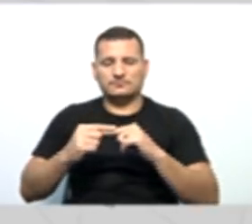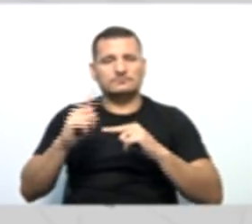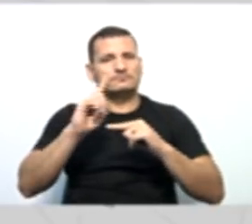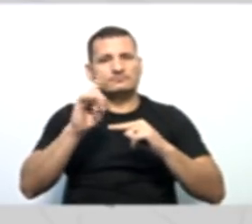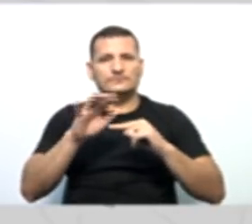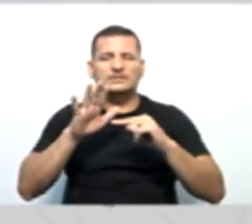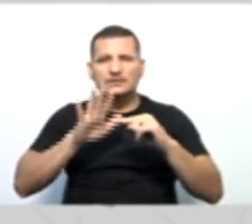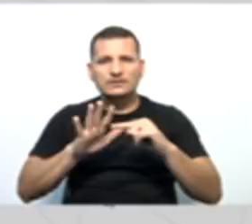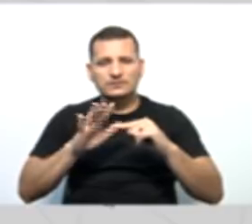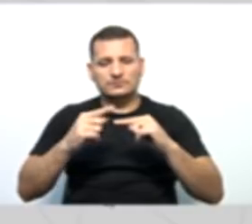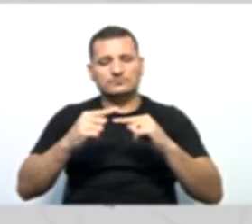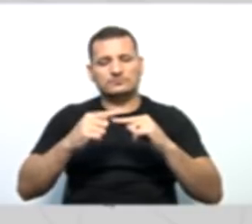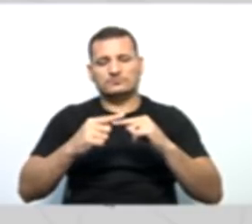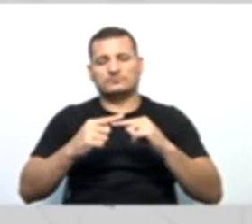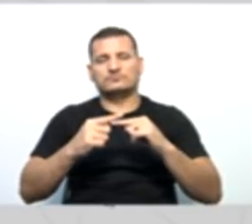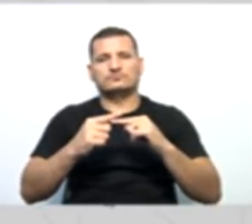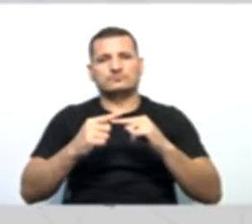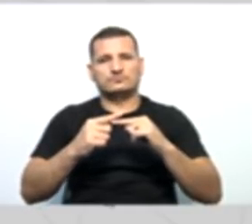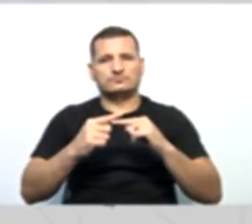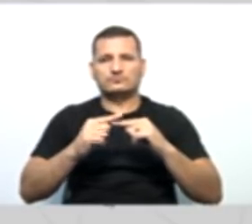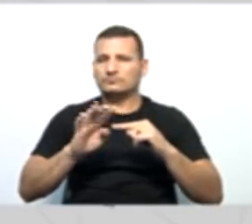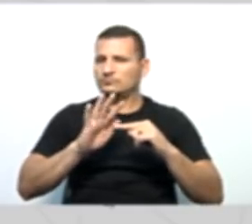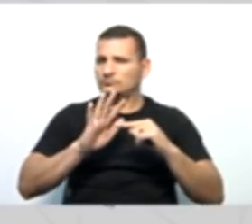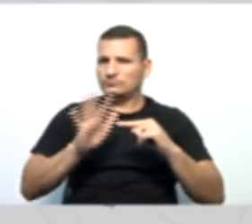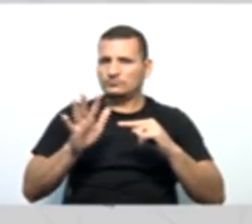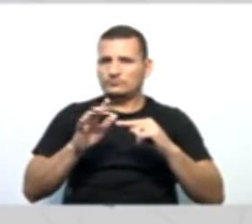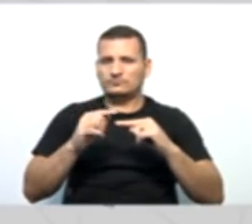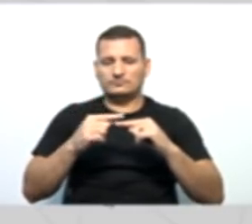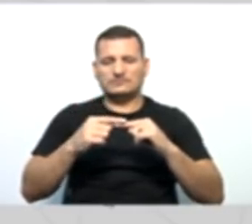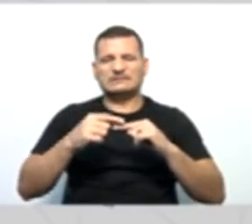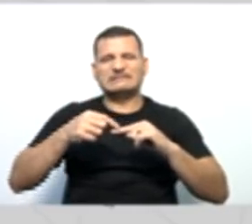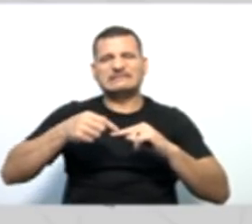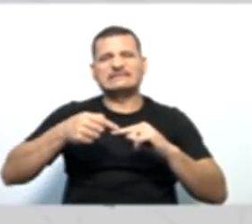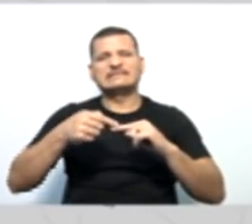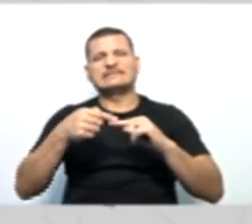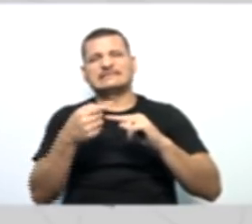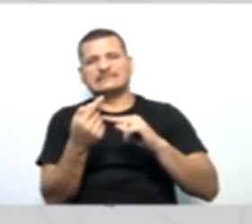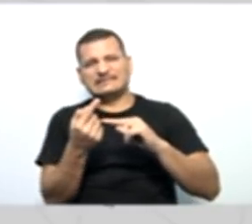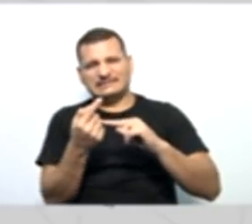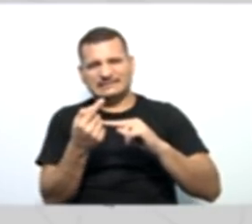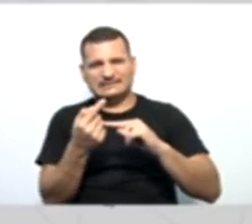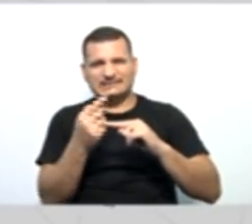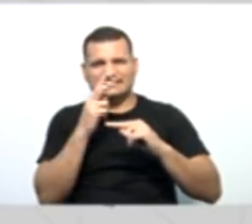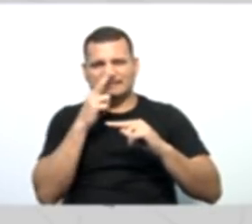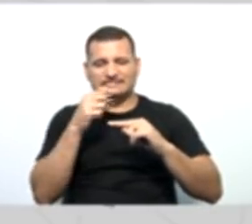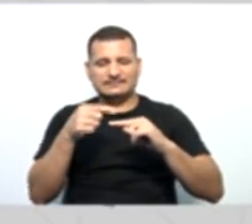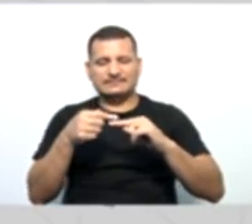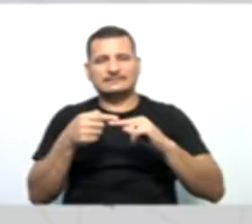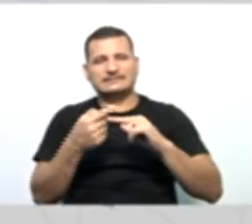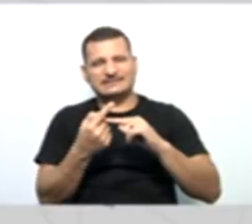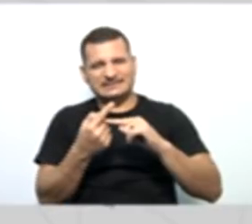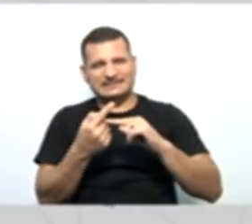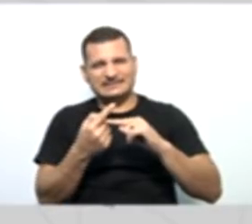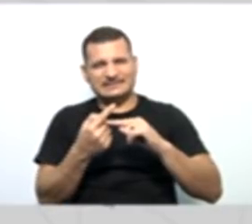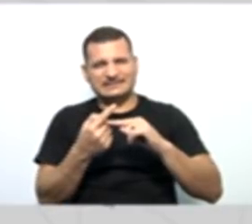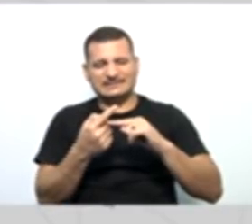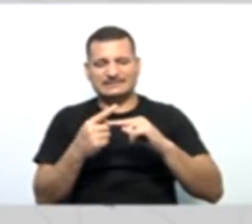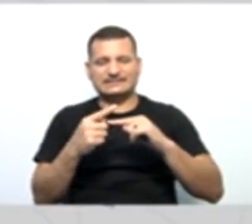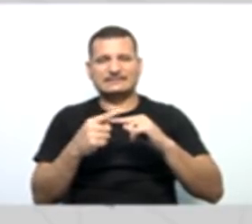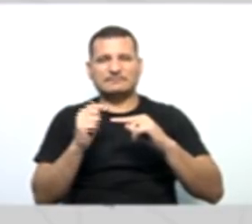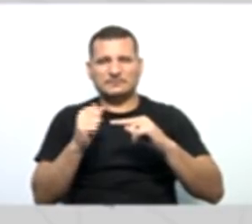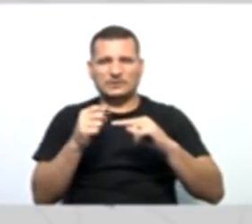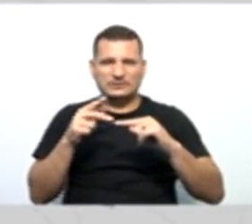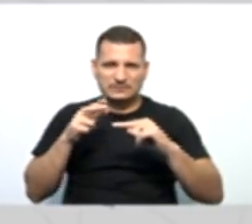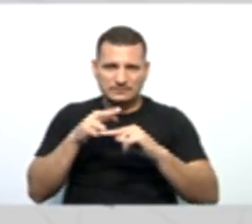ali, né? Tenta, mas está muito, rasgou muito tecido, está querendo cortar, tá só a pelezinha lá. Posso